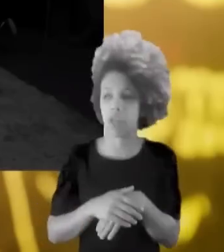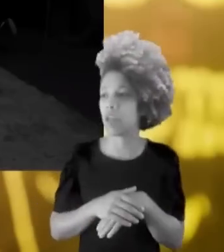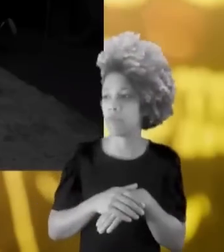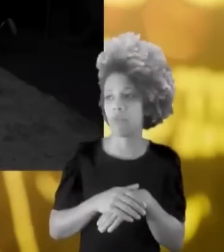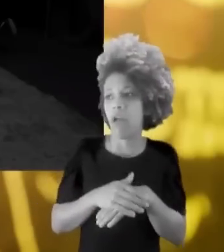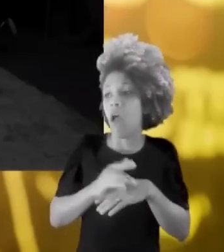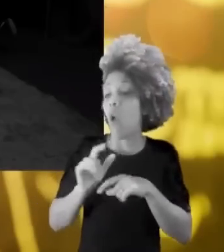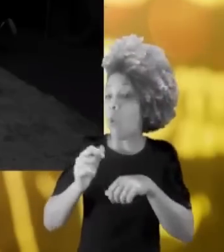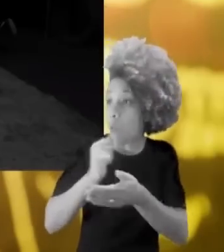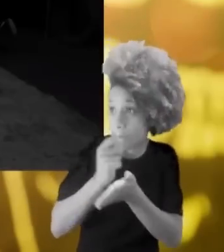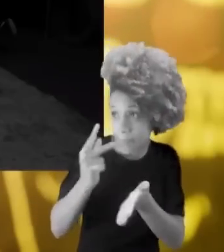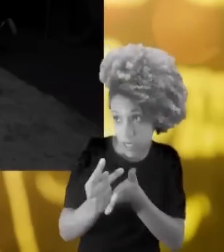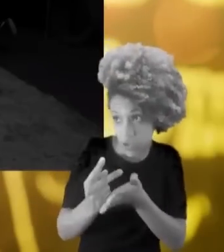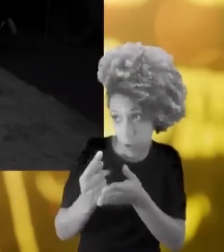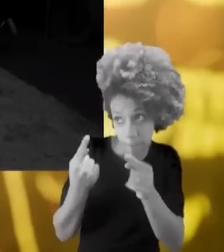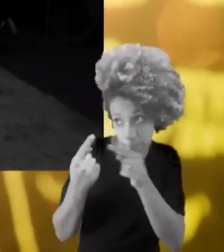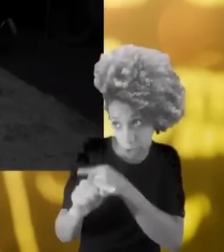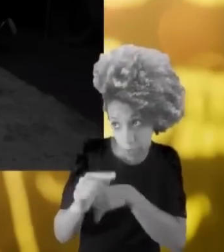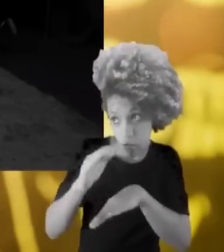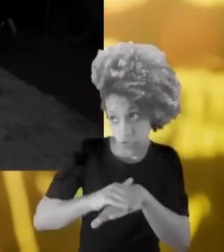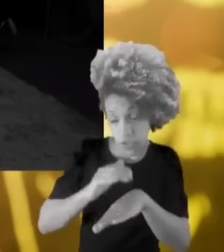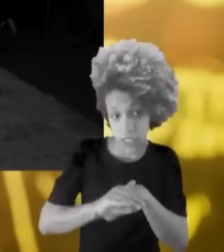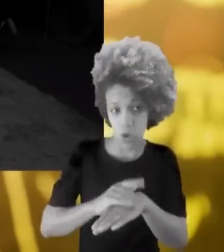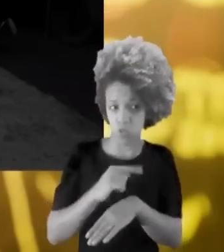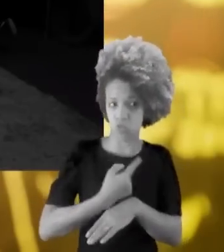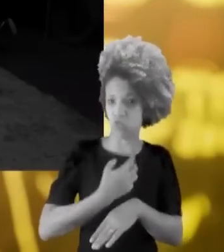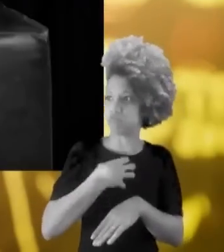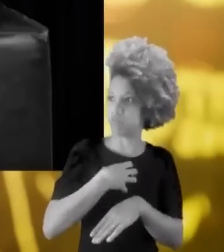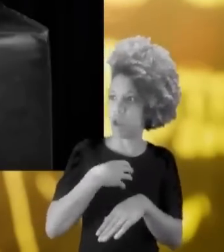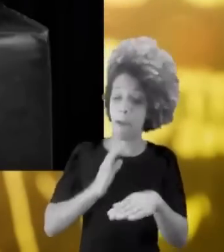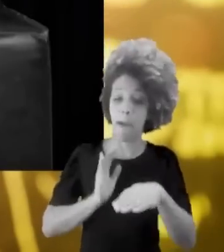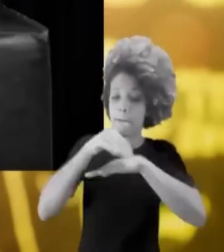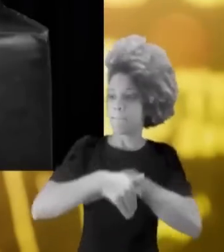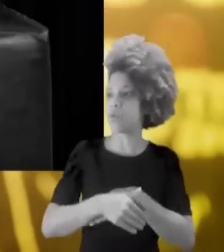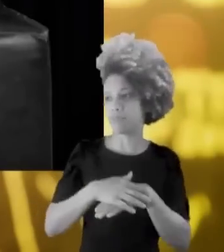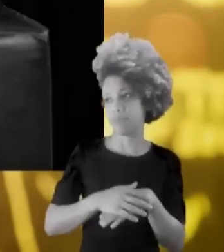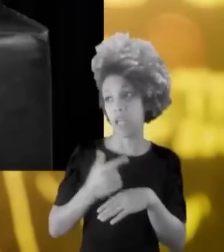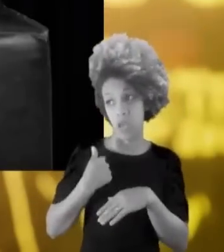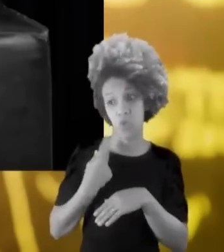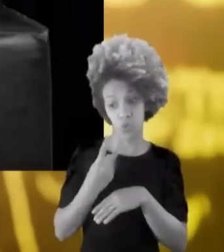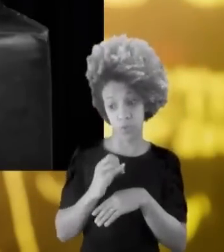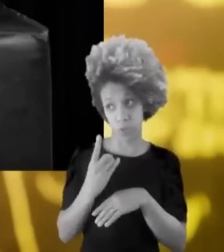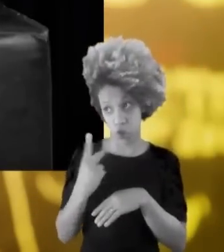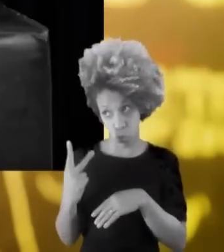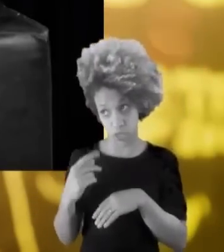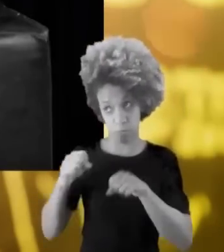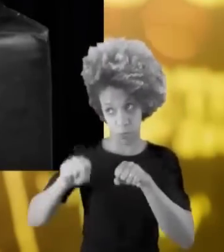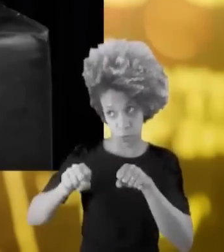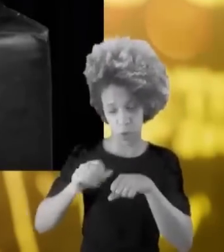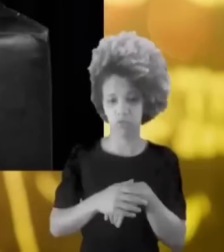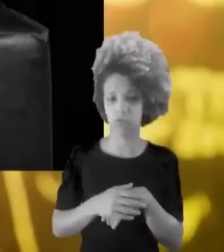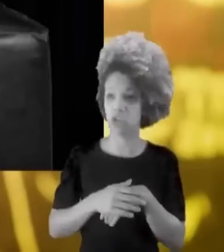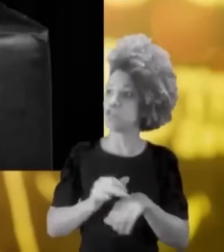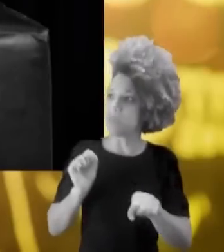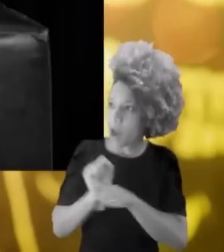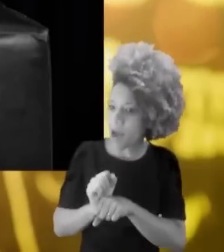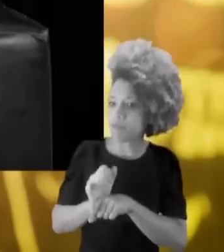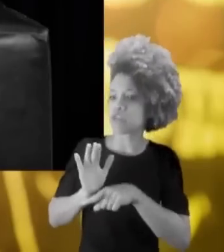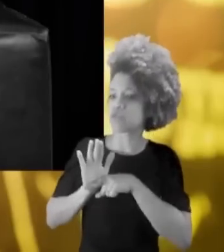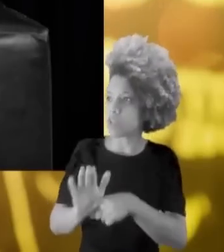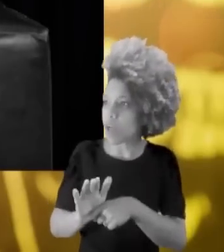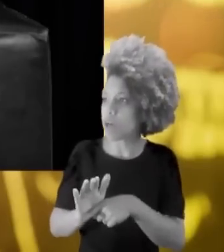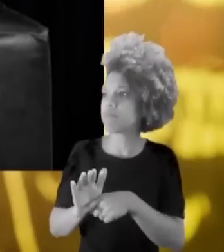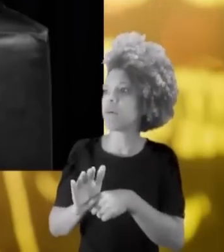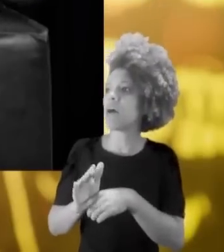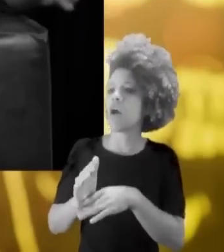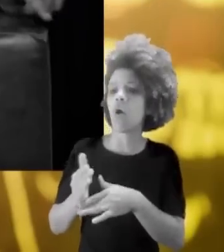o aplicativo aprendeu a fazer um jeito que a gente pula um corpo Antigamente eu sou motoboy desde 2012 antigamente nós parava antigamente nós cobrava